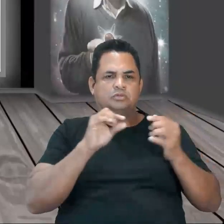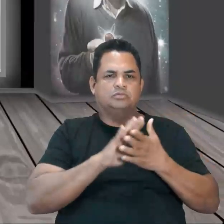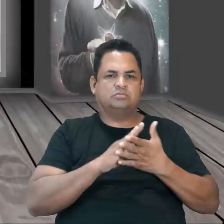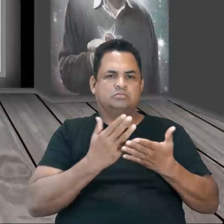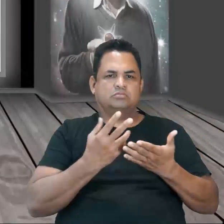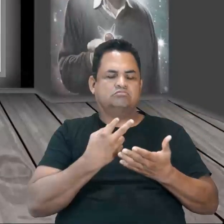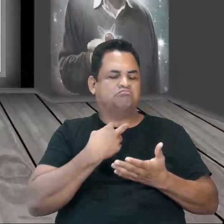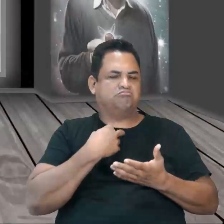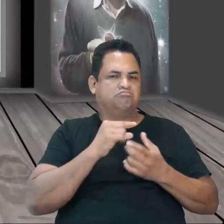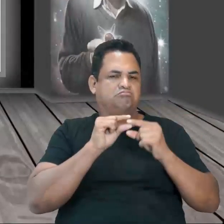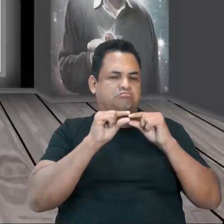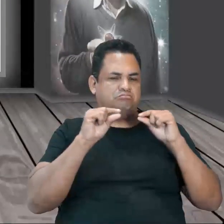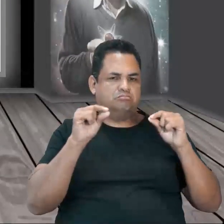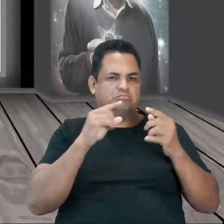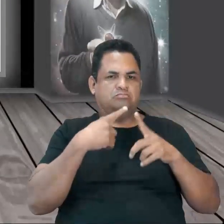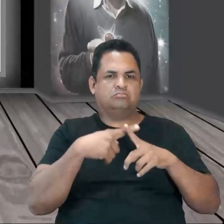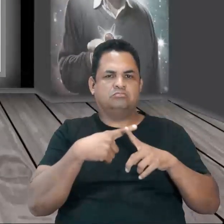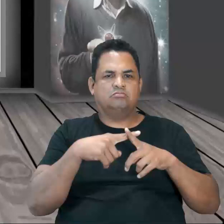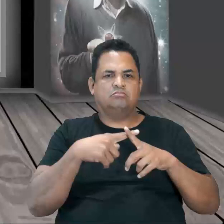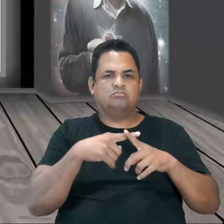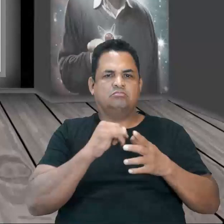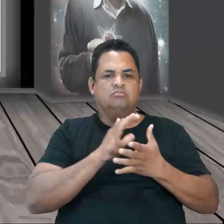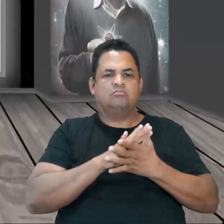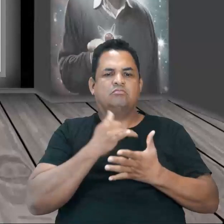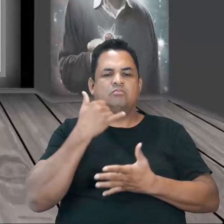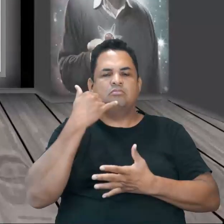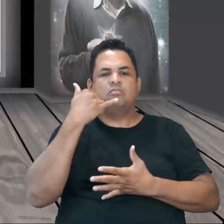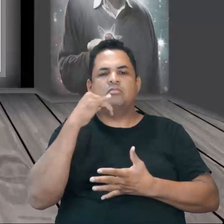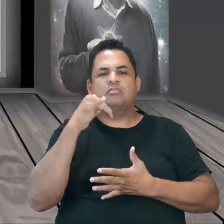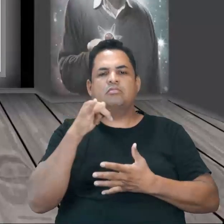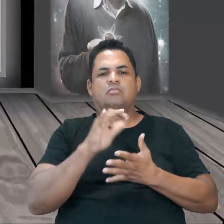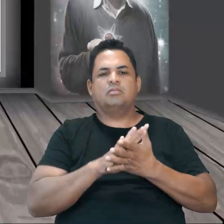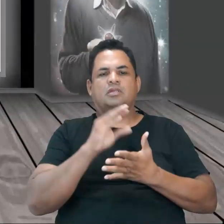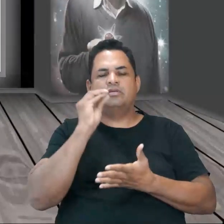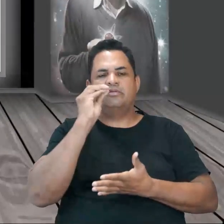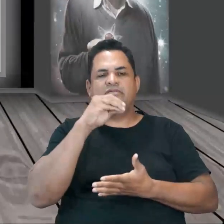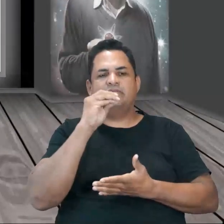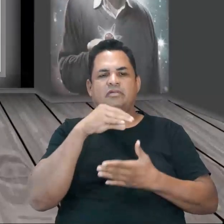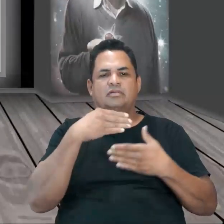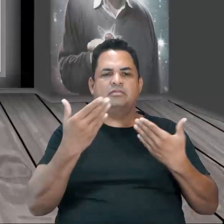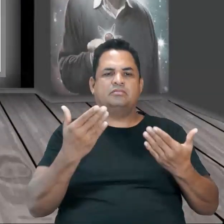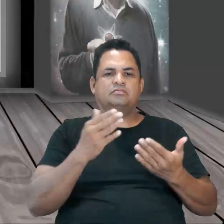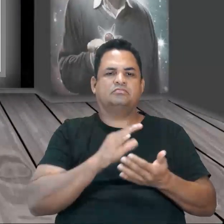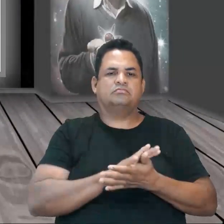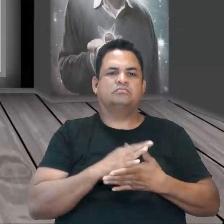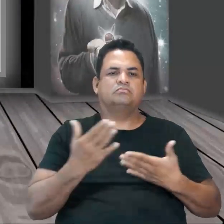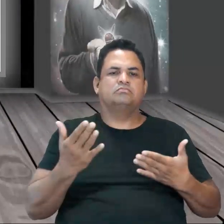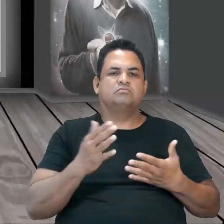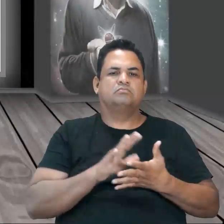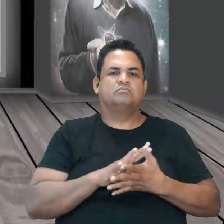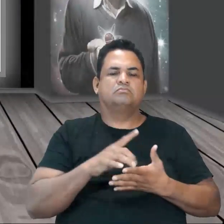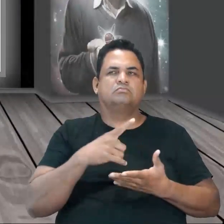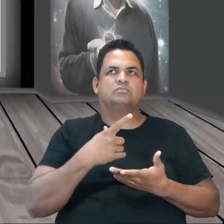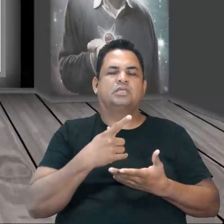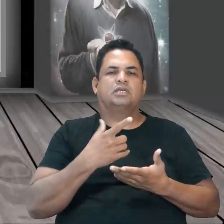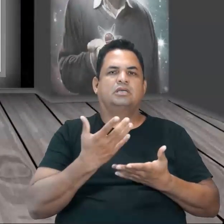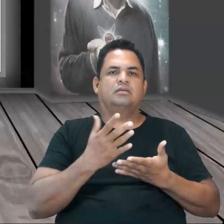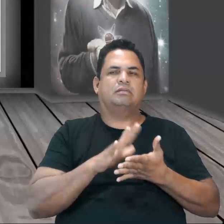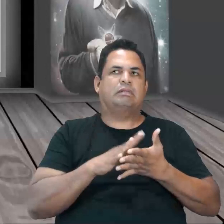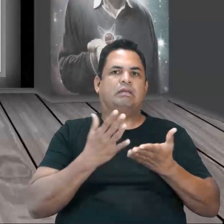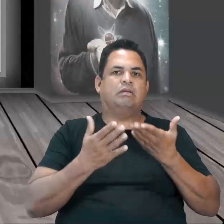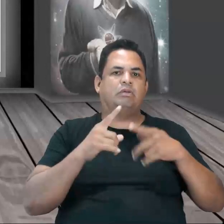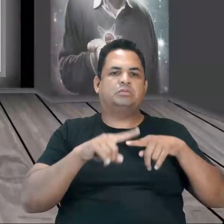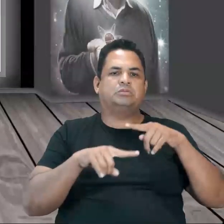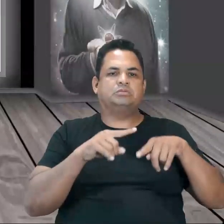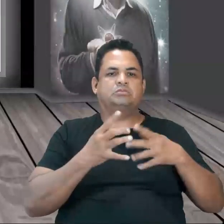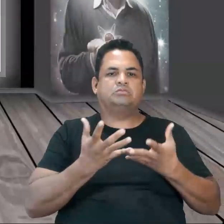muito, né? Por que eu falei? Essa eletrização, ela é bem fraca. Não é algo que vai segurar um objeto pesado. Aí teria